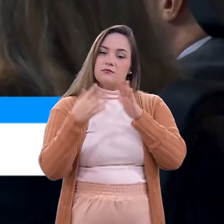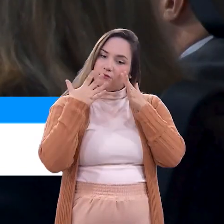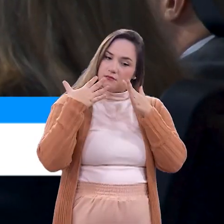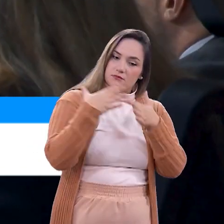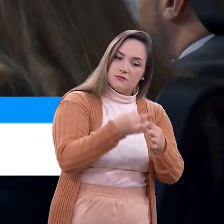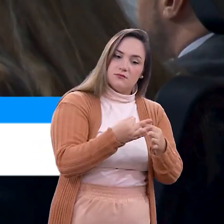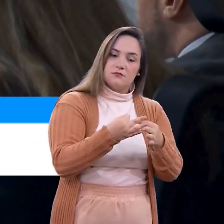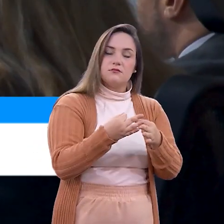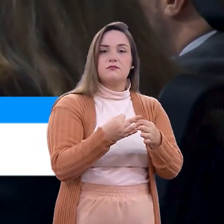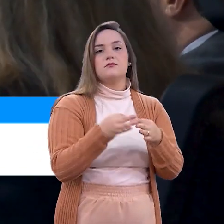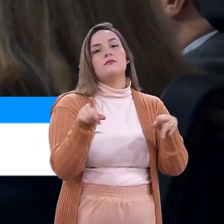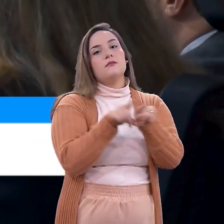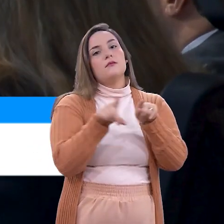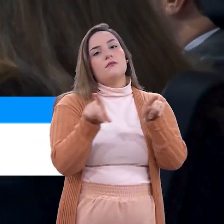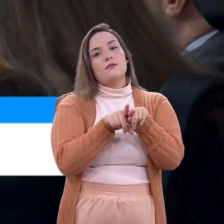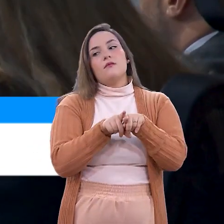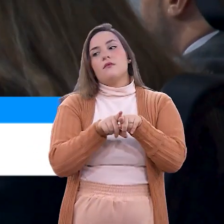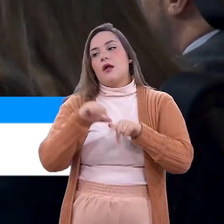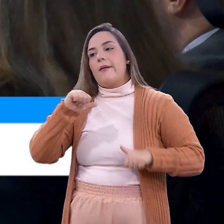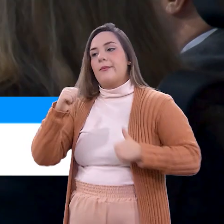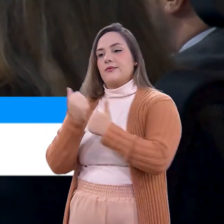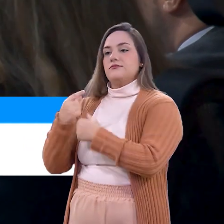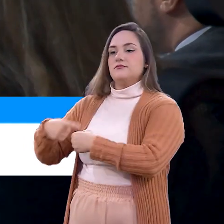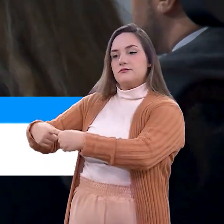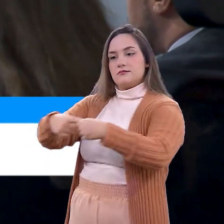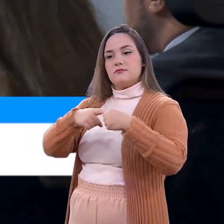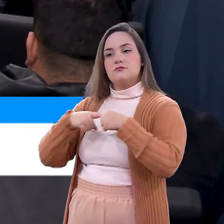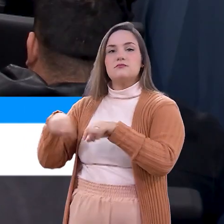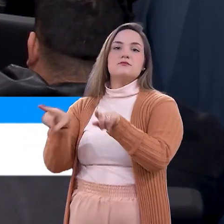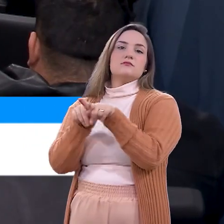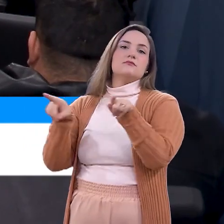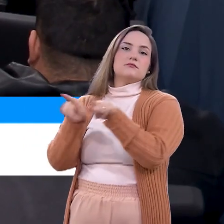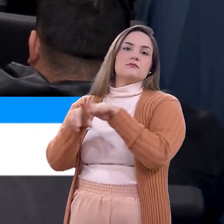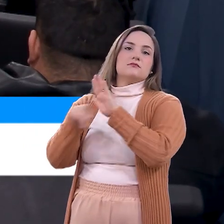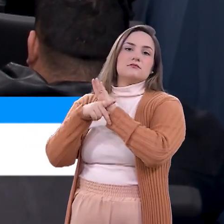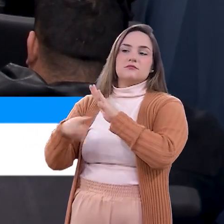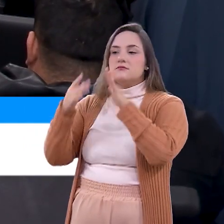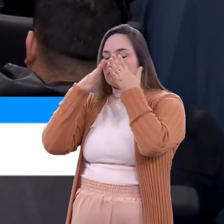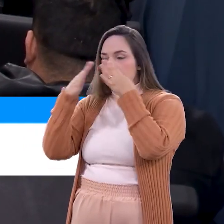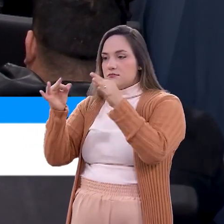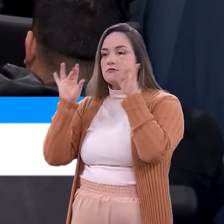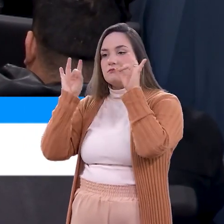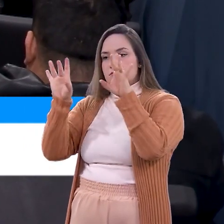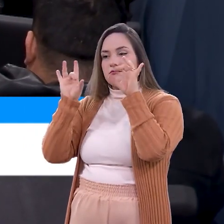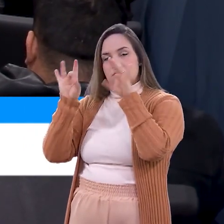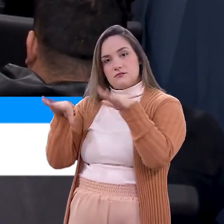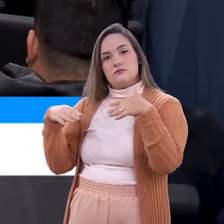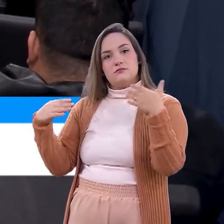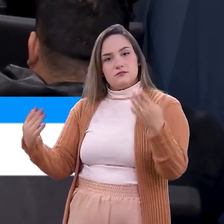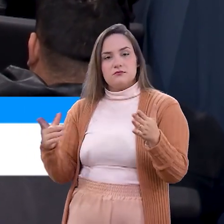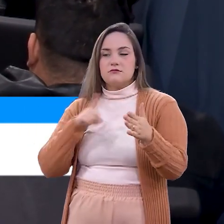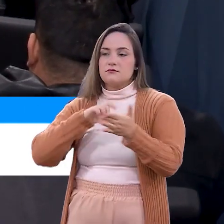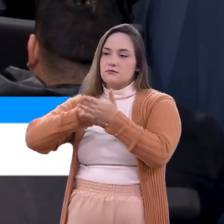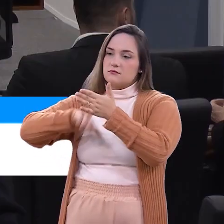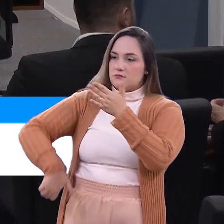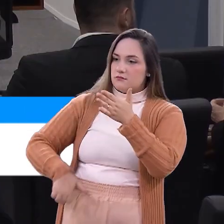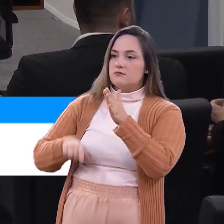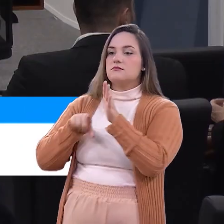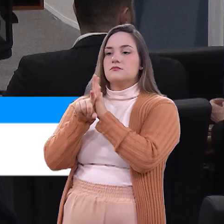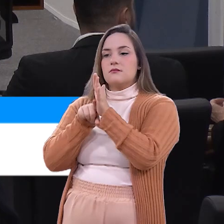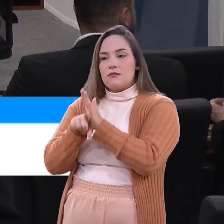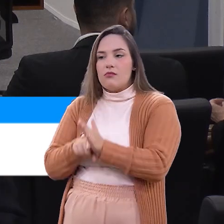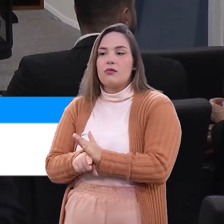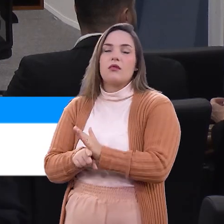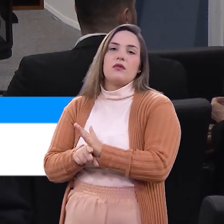saúde e o apoio aos municípios também para atenção especializada ou seja exames diagnóstico